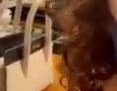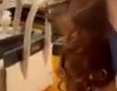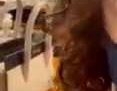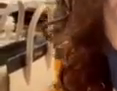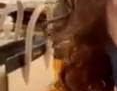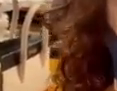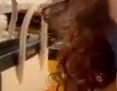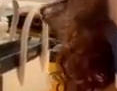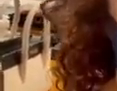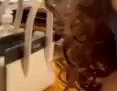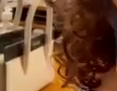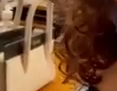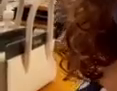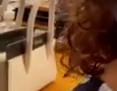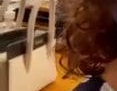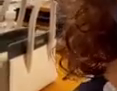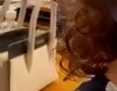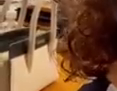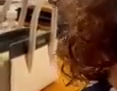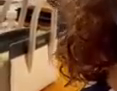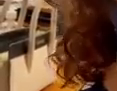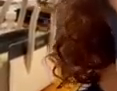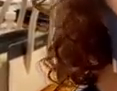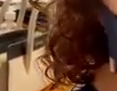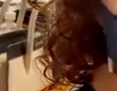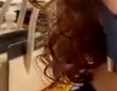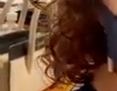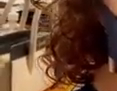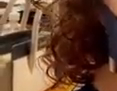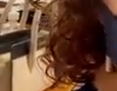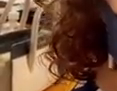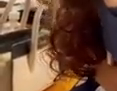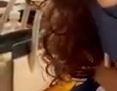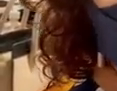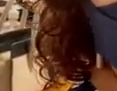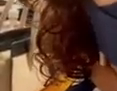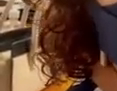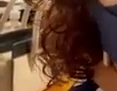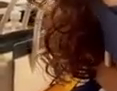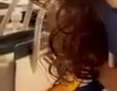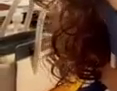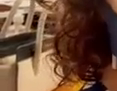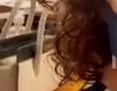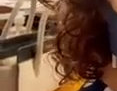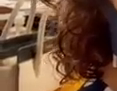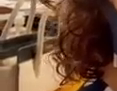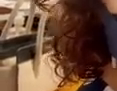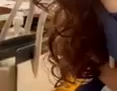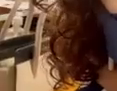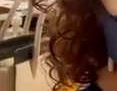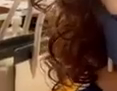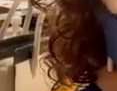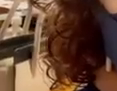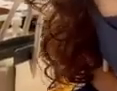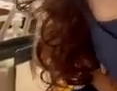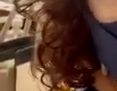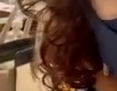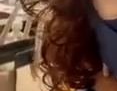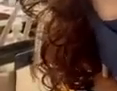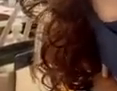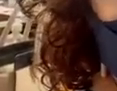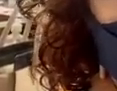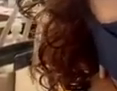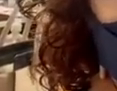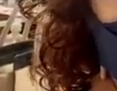você respeita as pessoas. Estou com vergonha. Um show de machismo que a gente está vendo aqui. A esquerda que se diz defensora das mulheres para